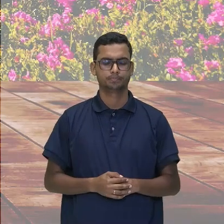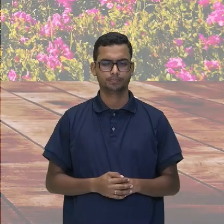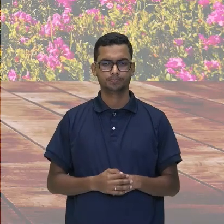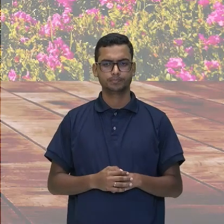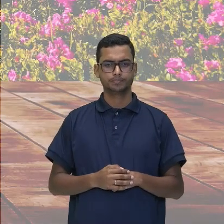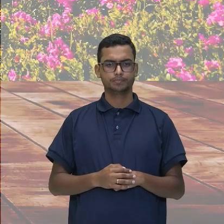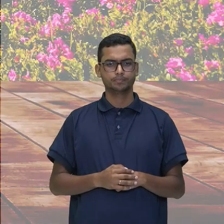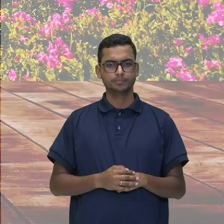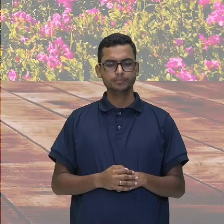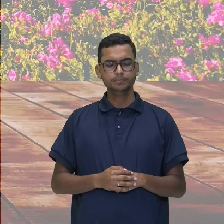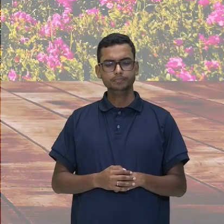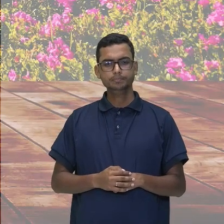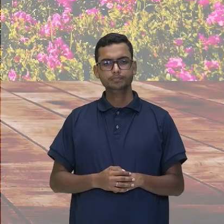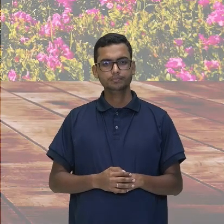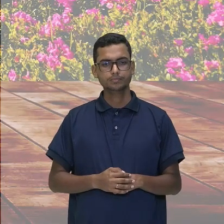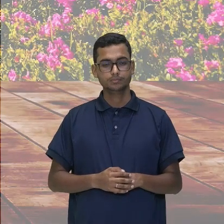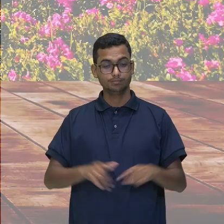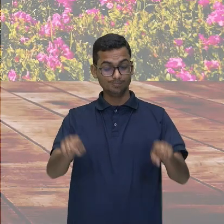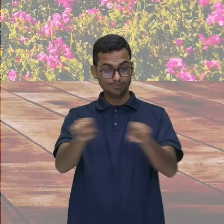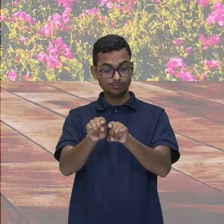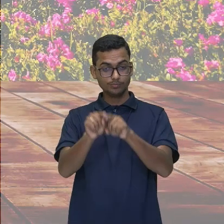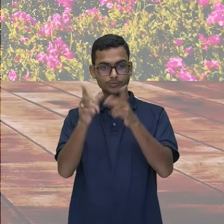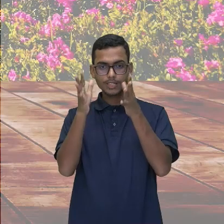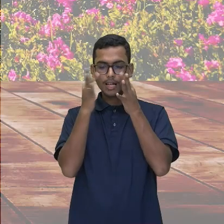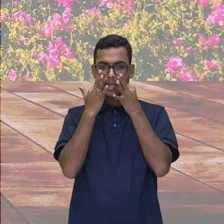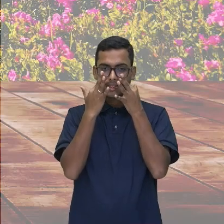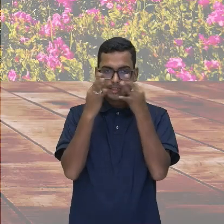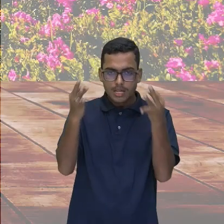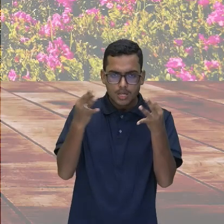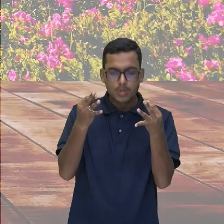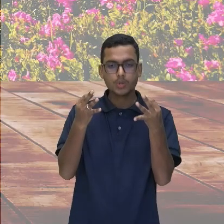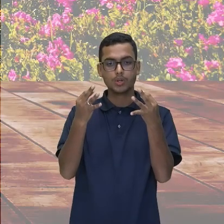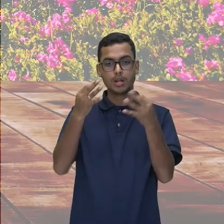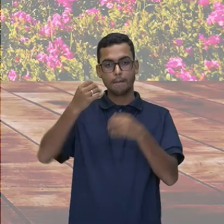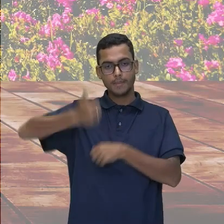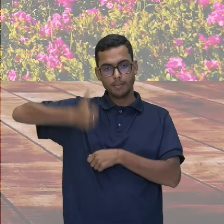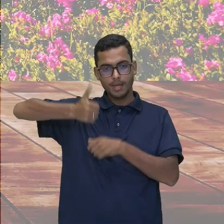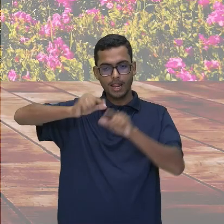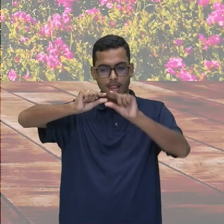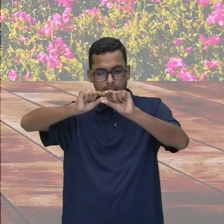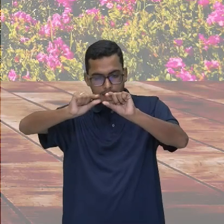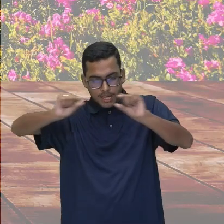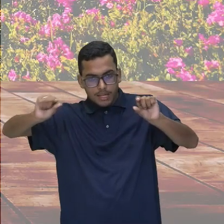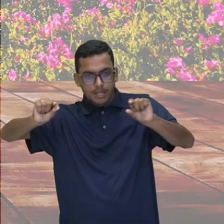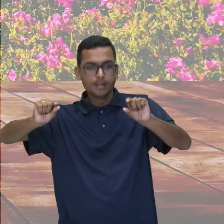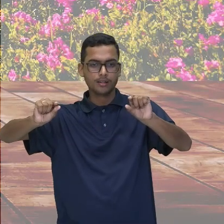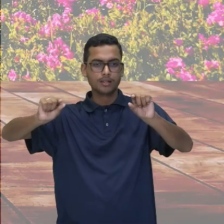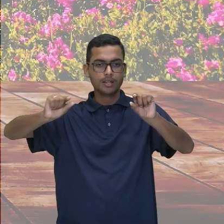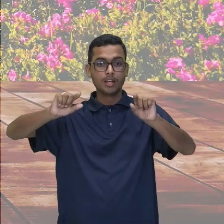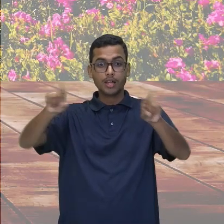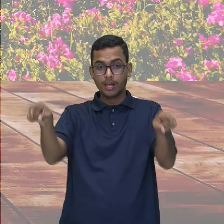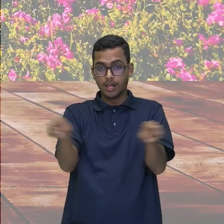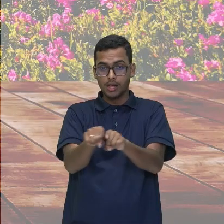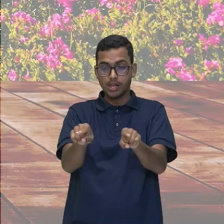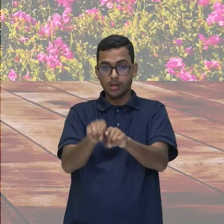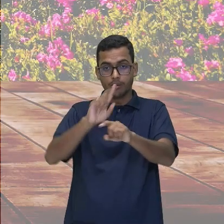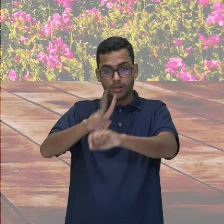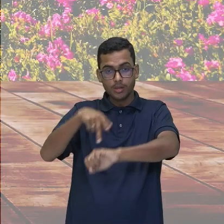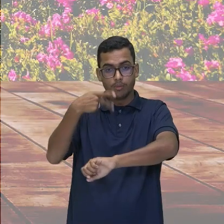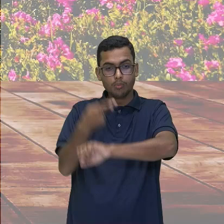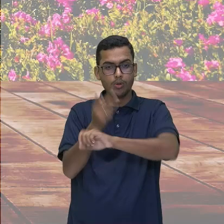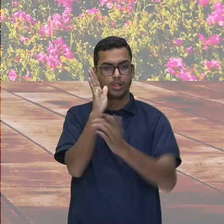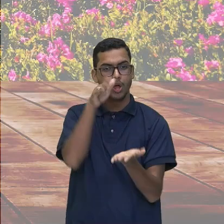nas primeiras e nas últimas linhas de cada parágrafo. Para quê? Só para confirmar